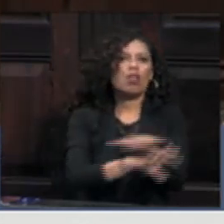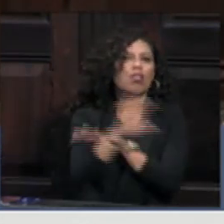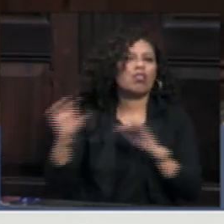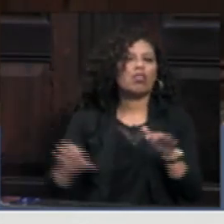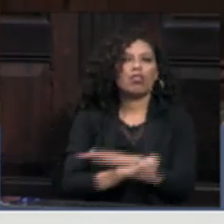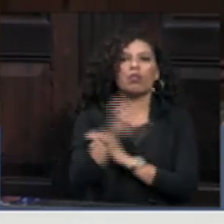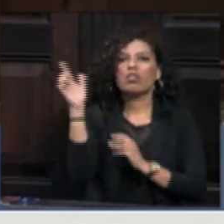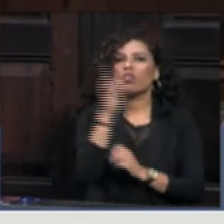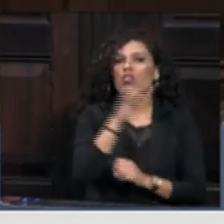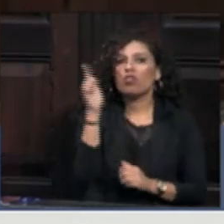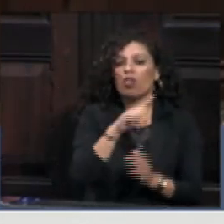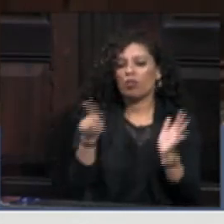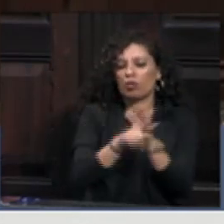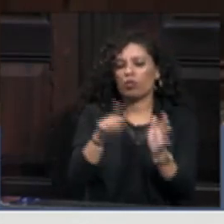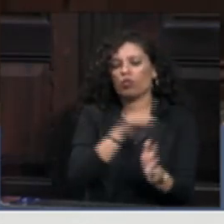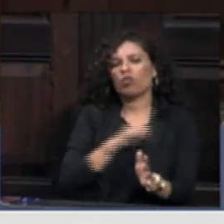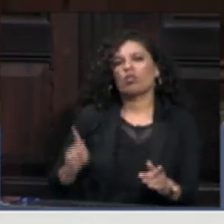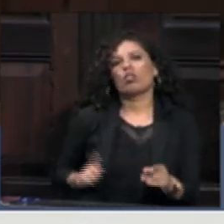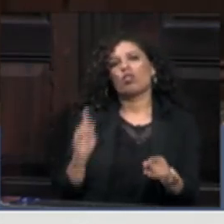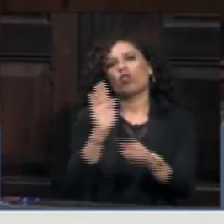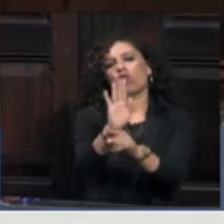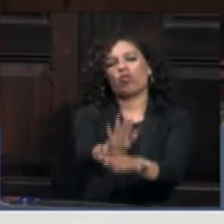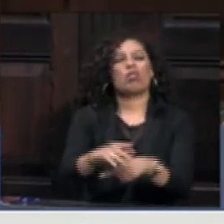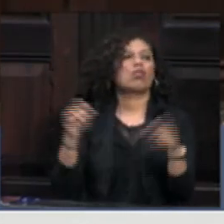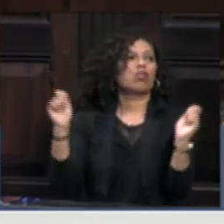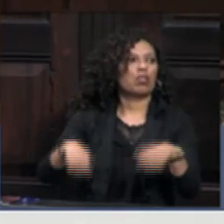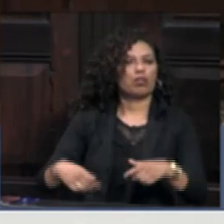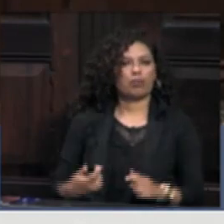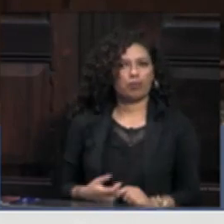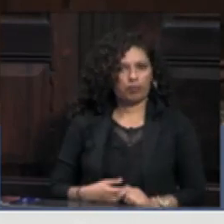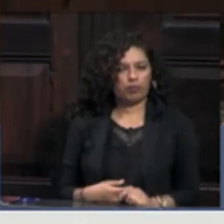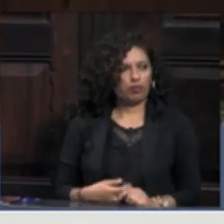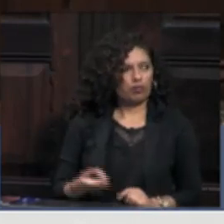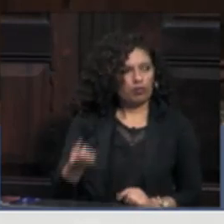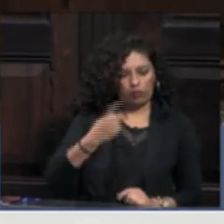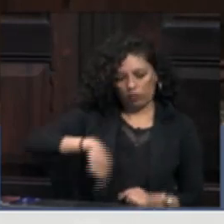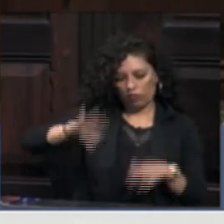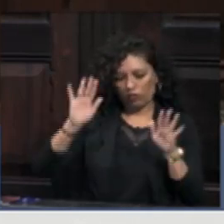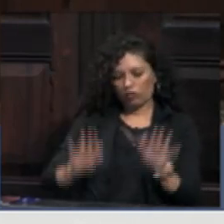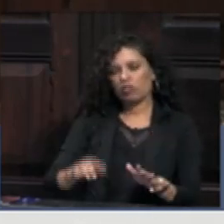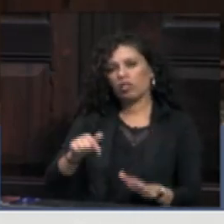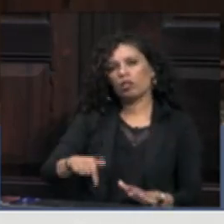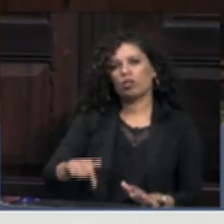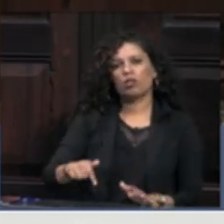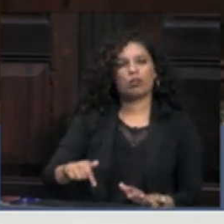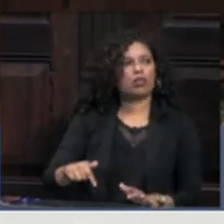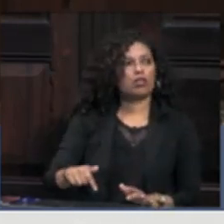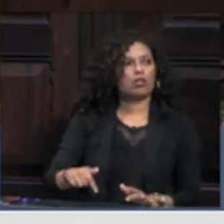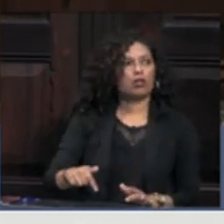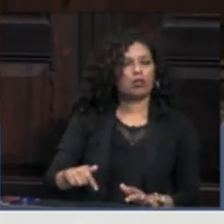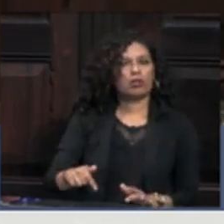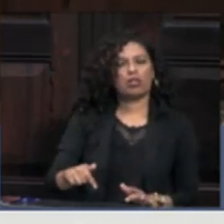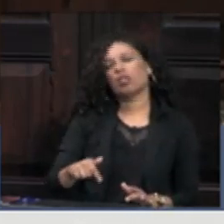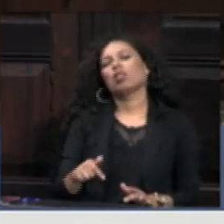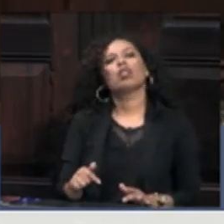Então, senhor presidente, nós estamos aqui ainda contribuindo com essa